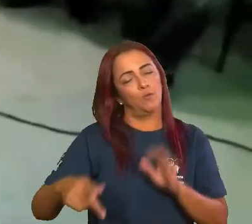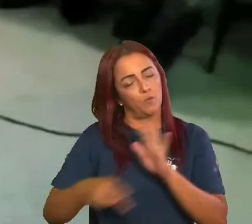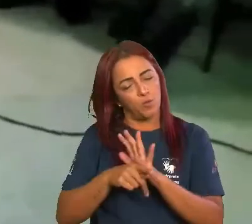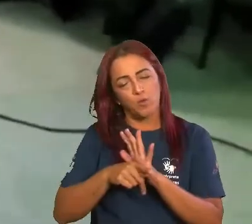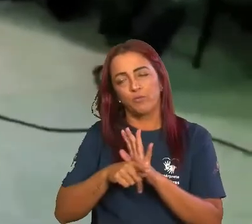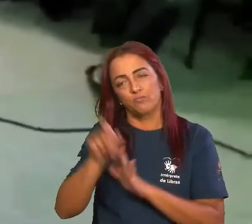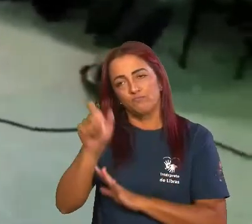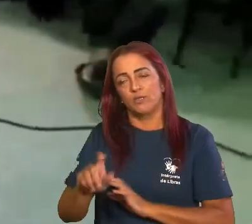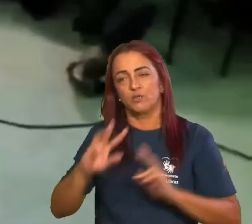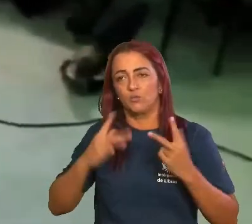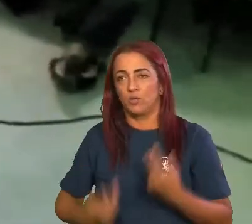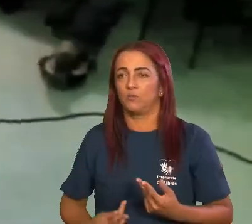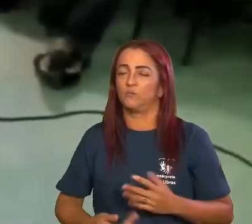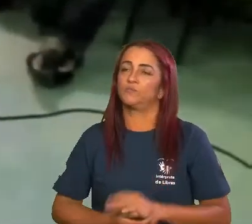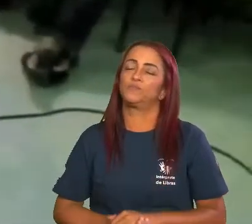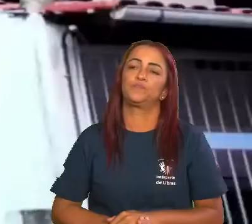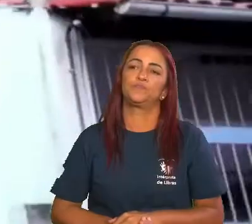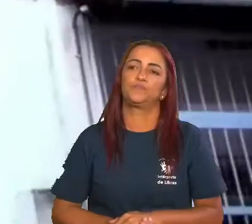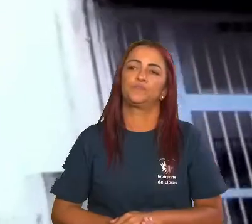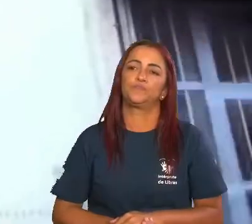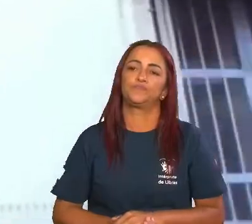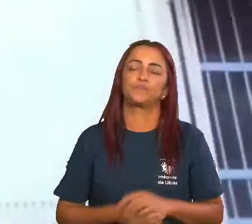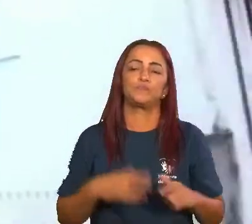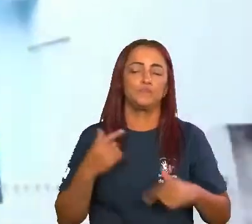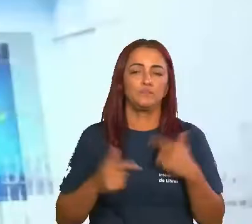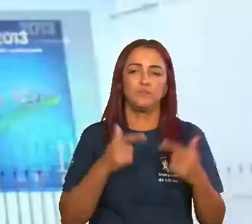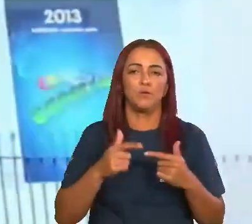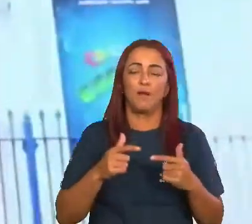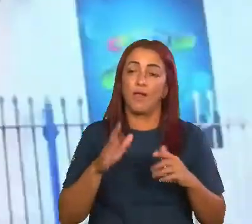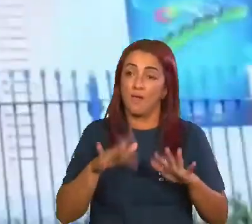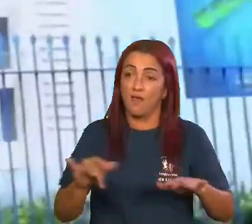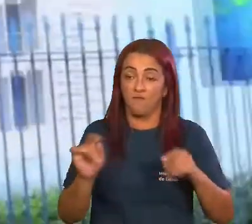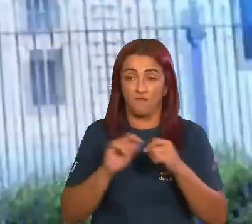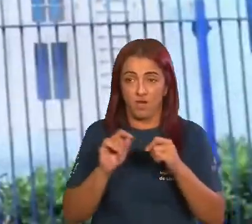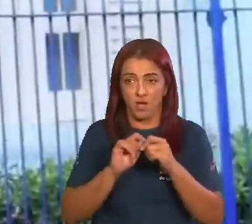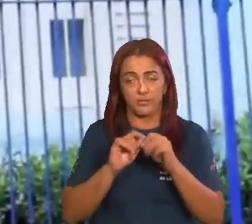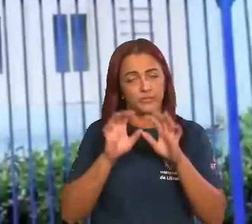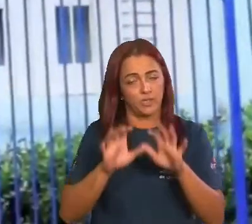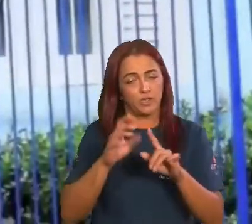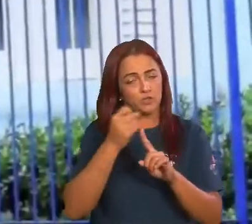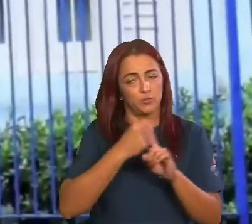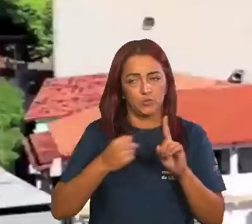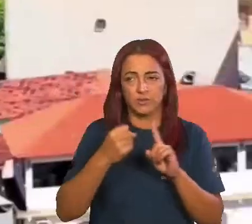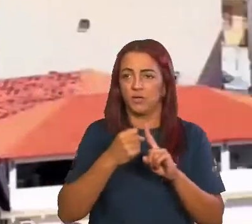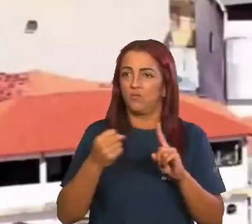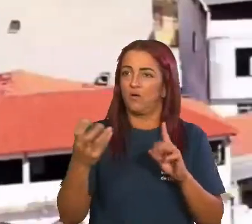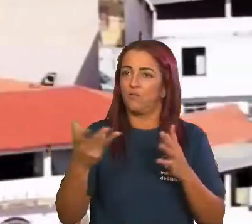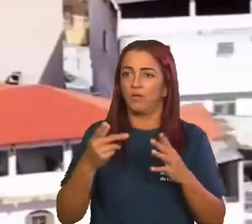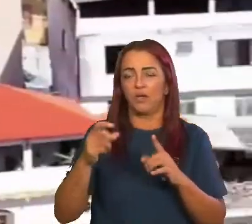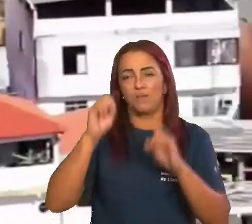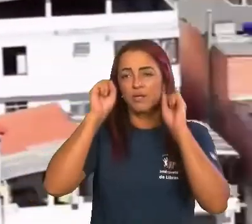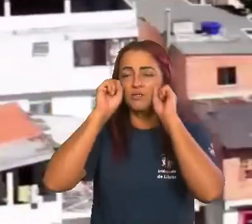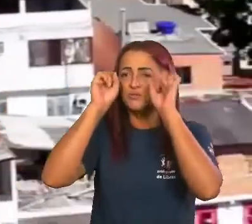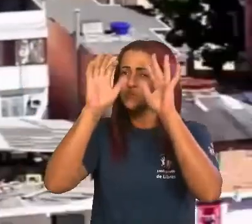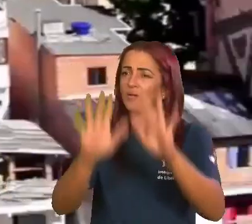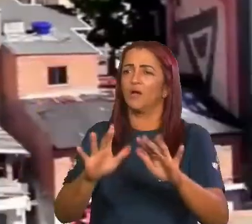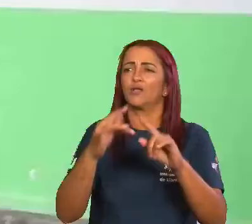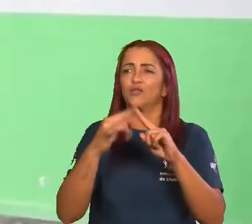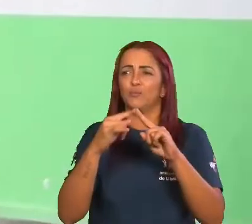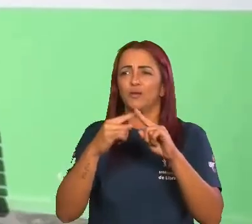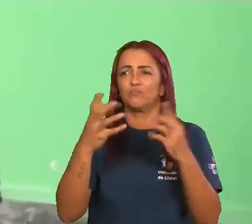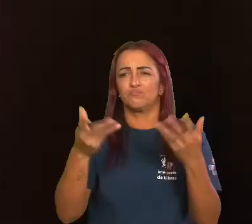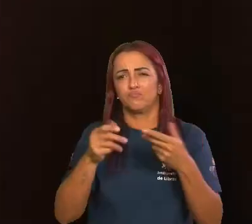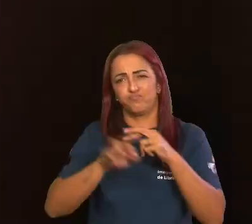um ser humano. E o trabalho que ele desenvolve a nível social é, assim, é mensurável, porque é em